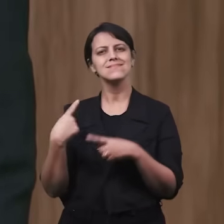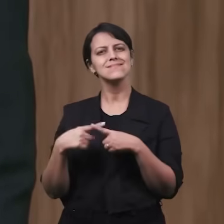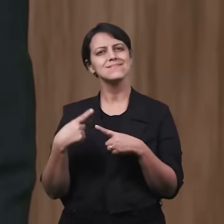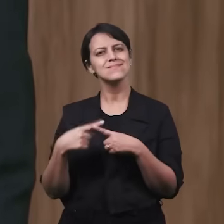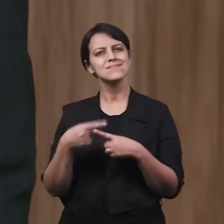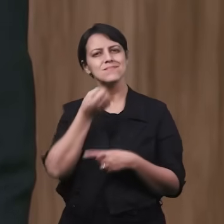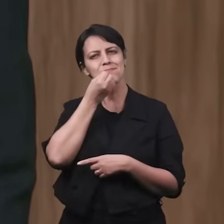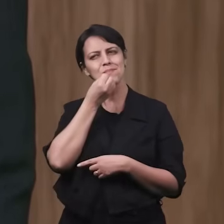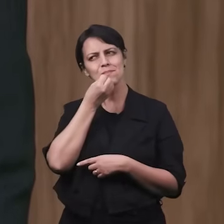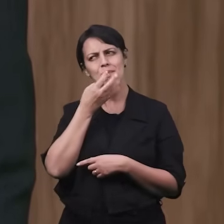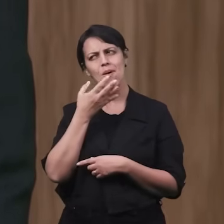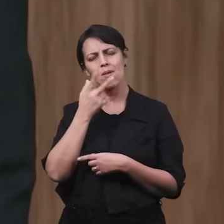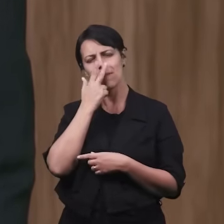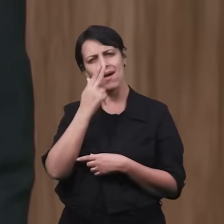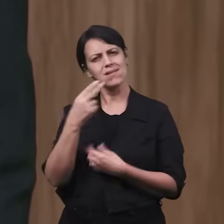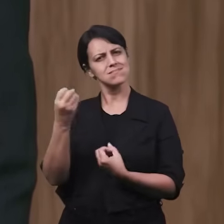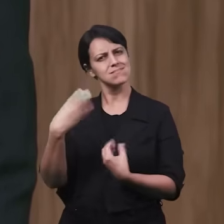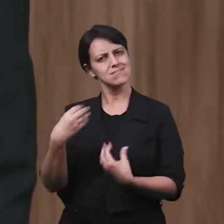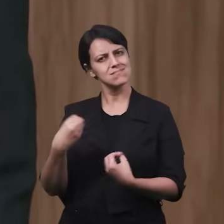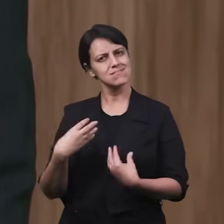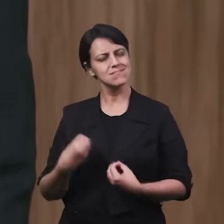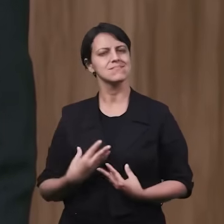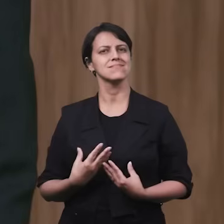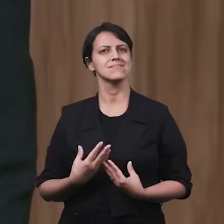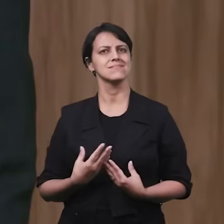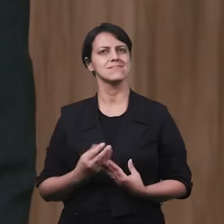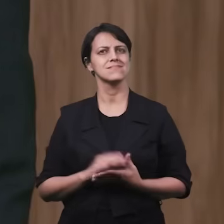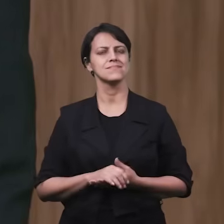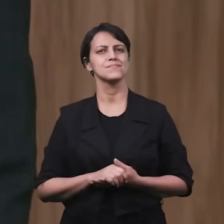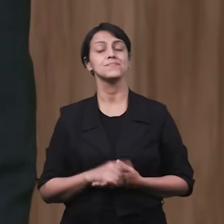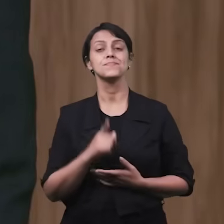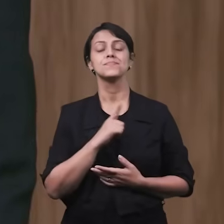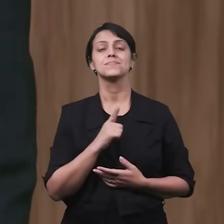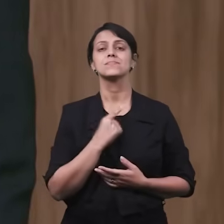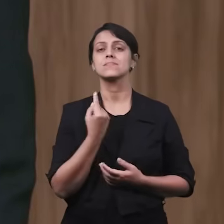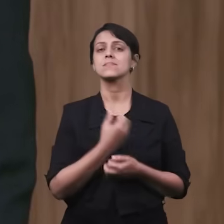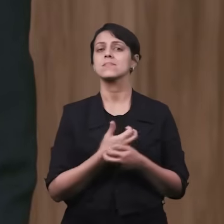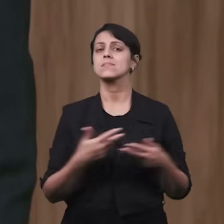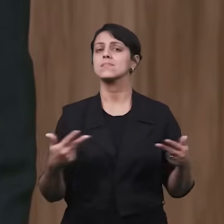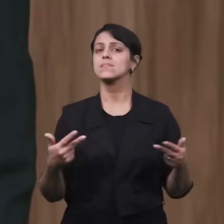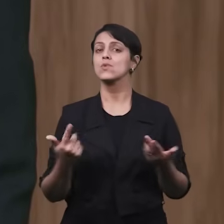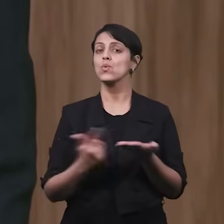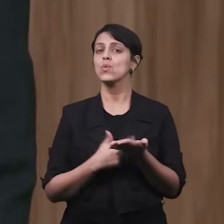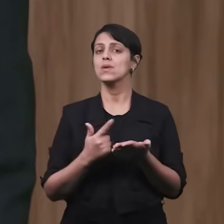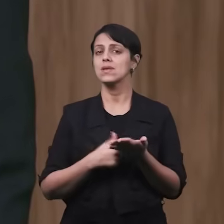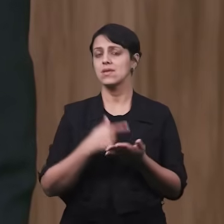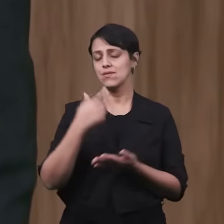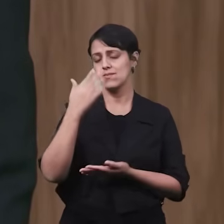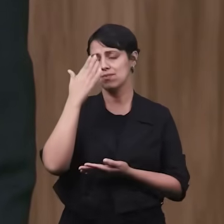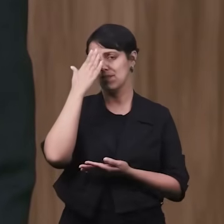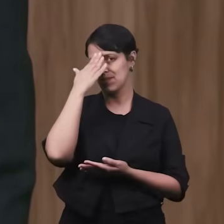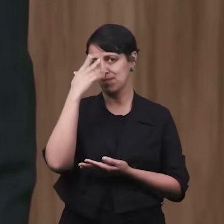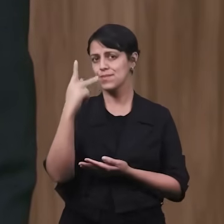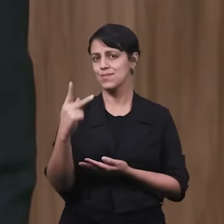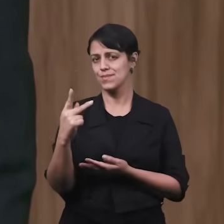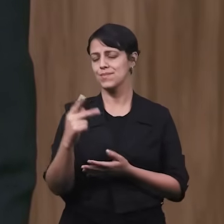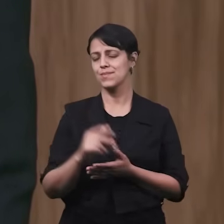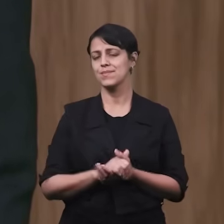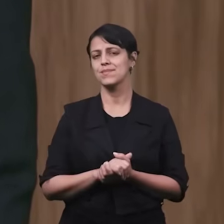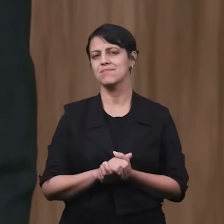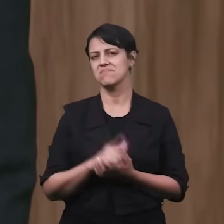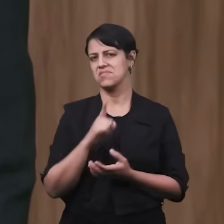atitude. E tem uma coisa, me permita, Gil, sua irmã. O livro de Provérbios está cheio de